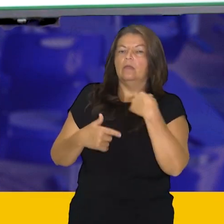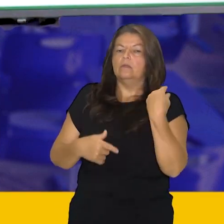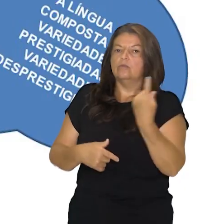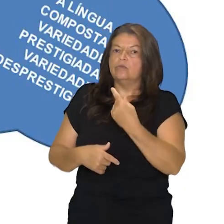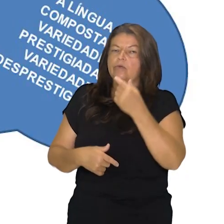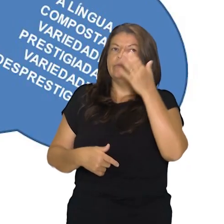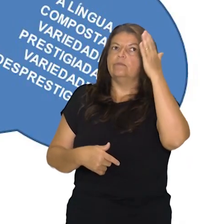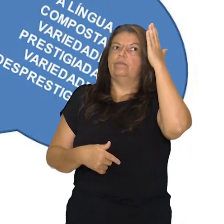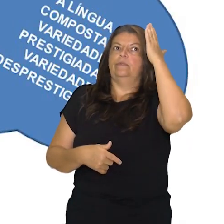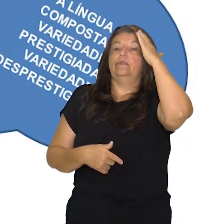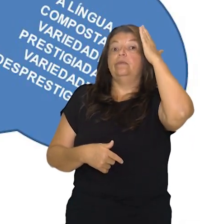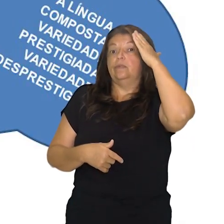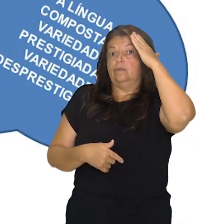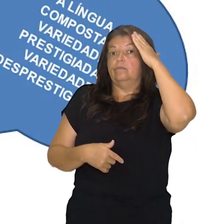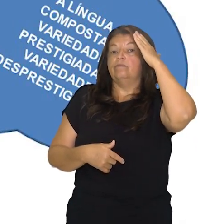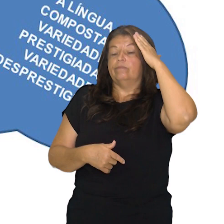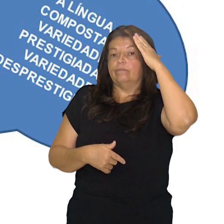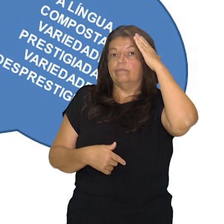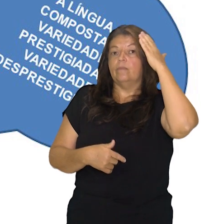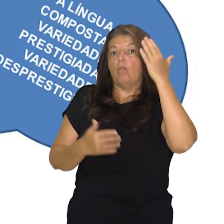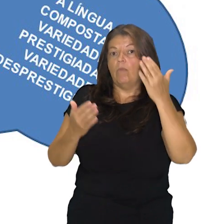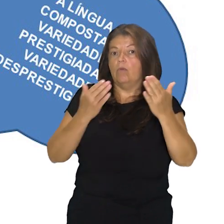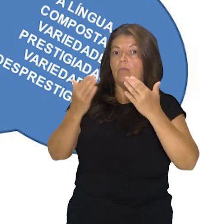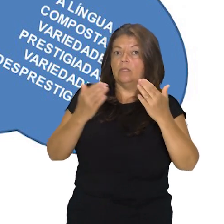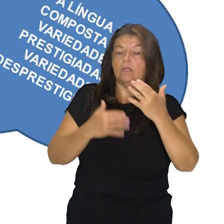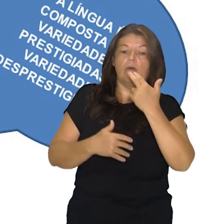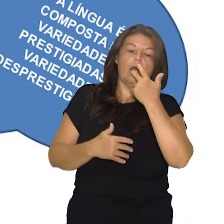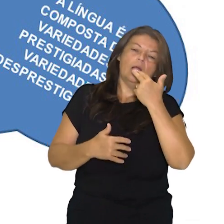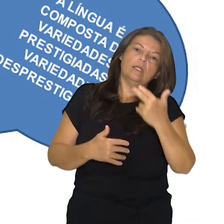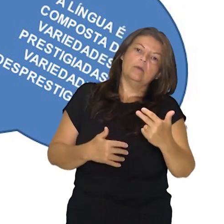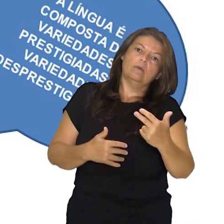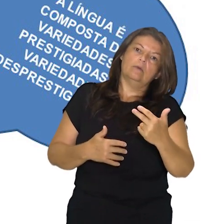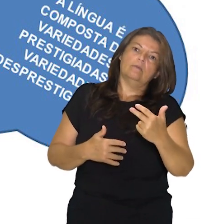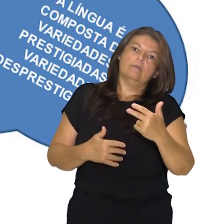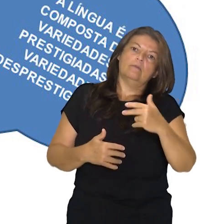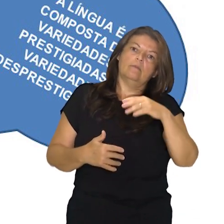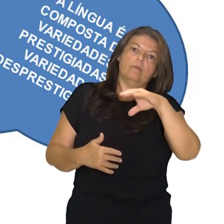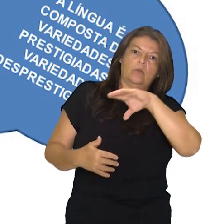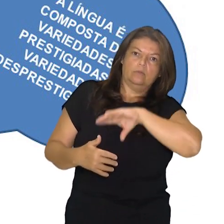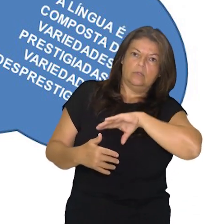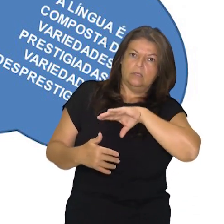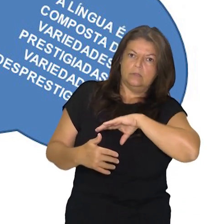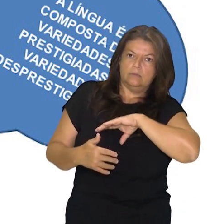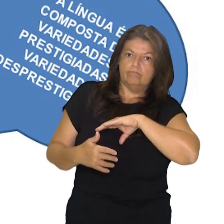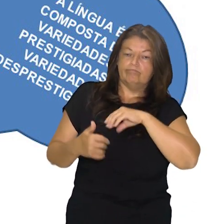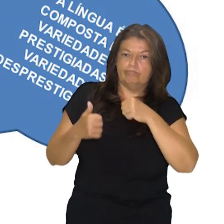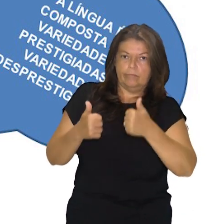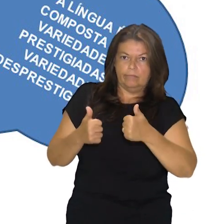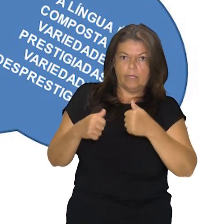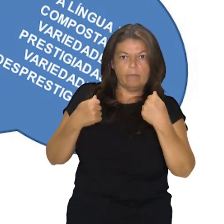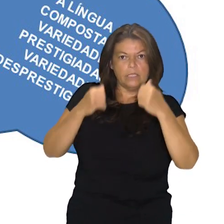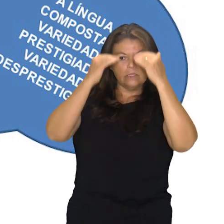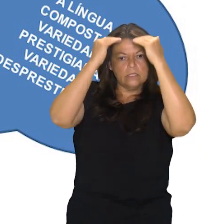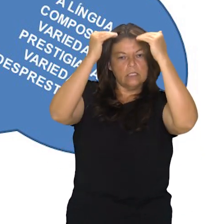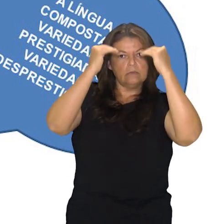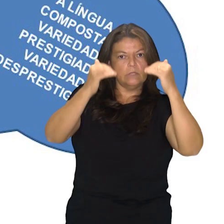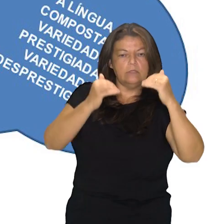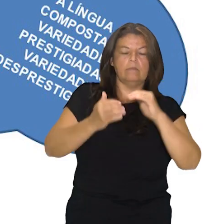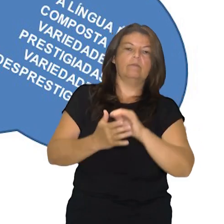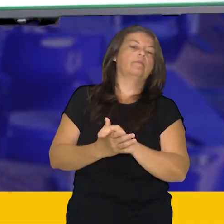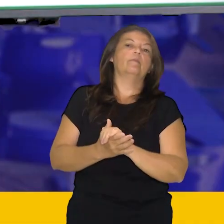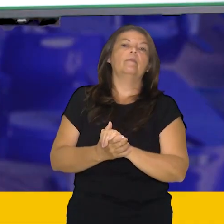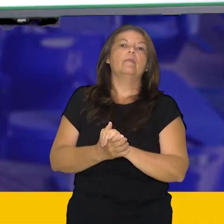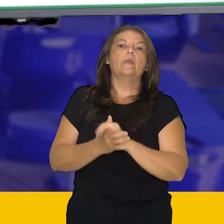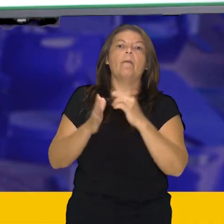que tudo isso é a língua portuguesa e ela é rica por ser dessa forma como é, certo? Aí o ponto